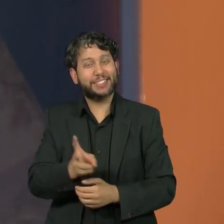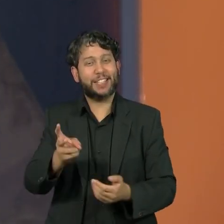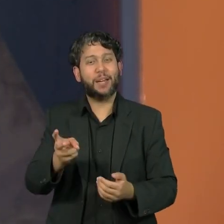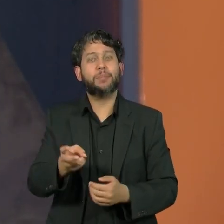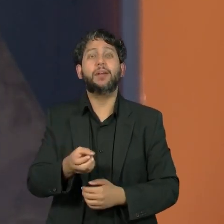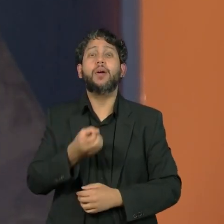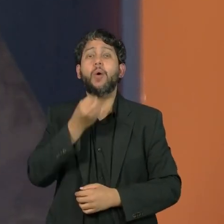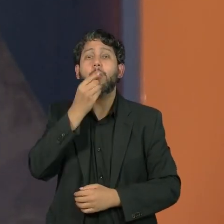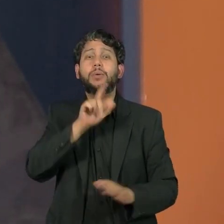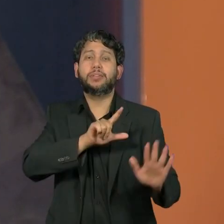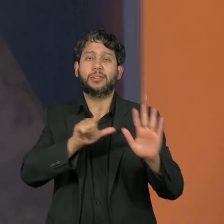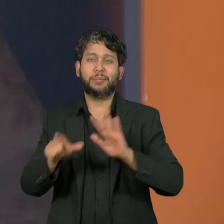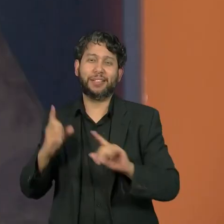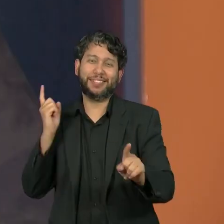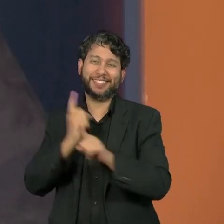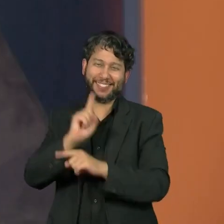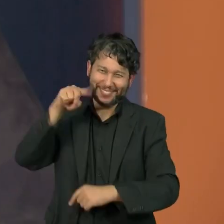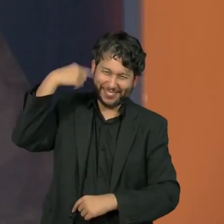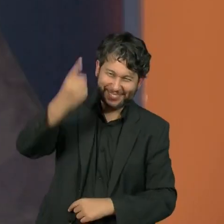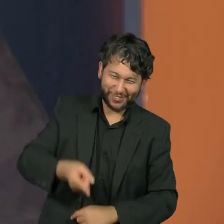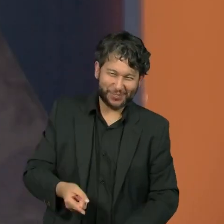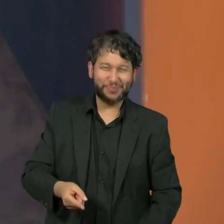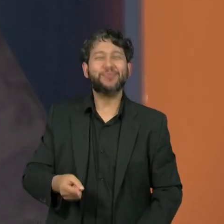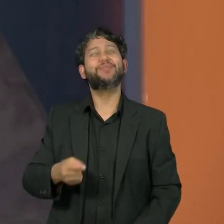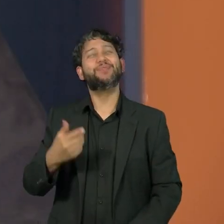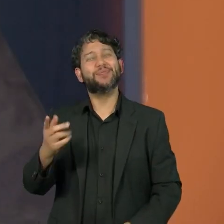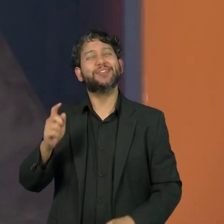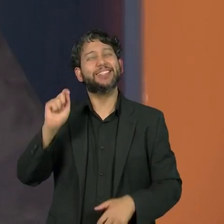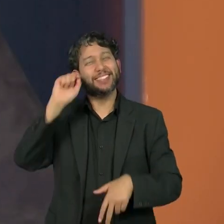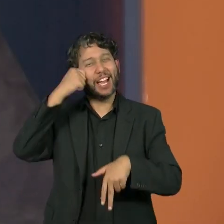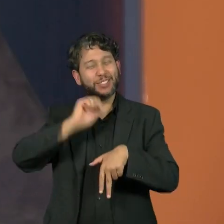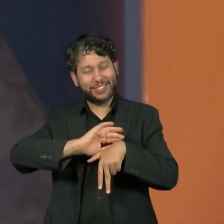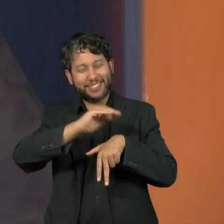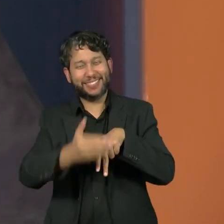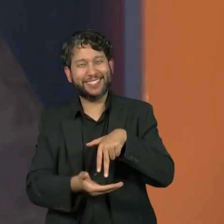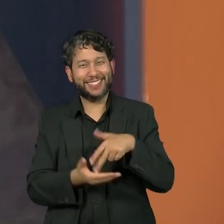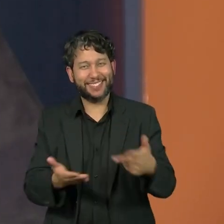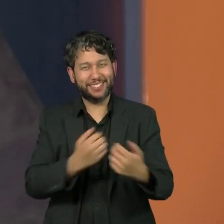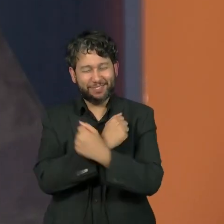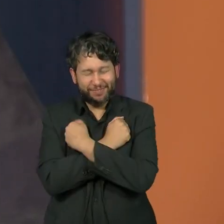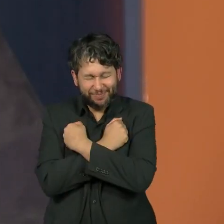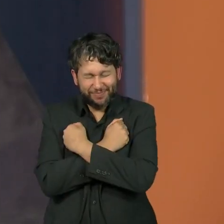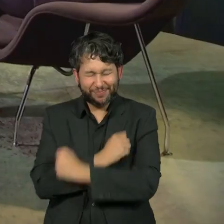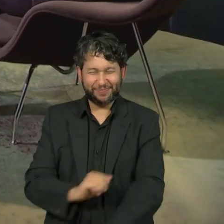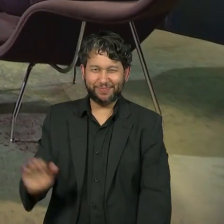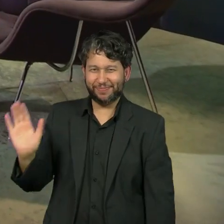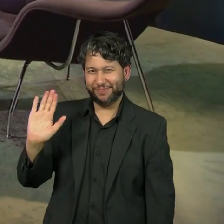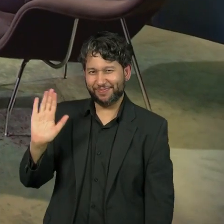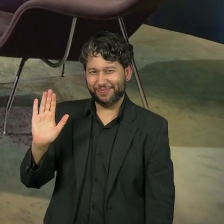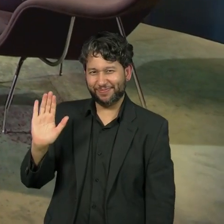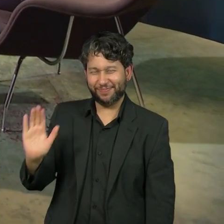todos uma ótima semana e até o nosso próximo programa Negros em Foco. Abraços, tchau!